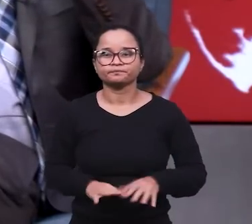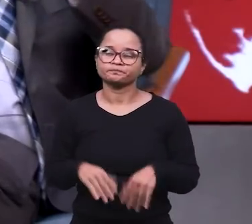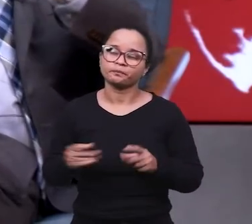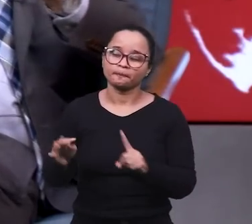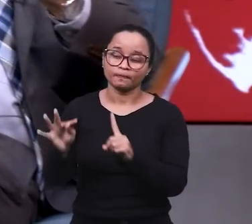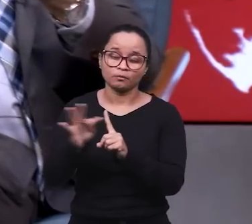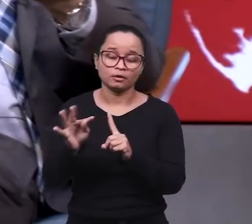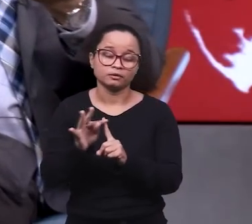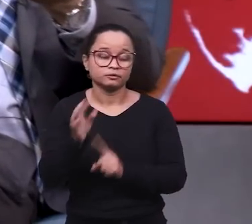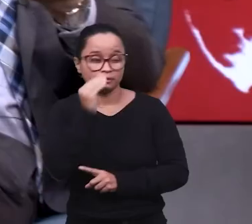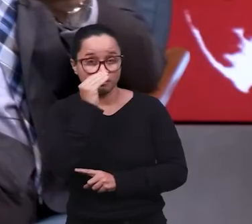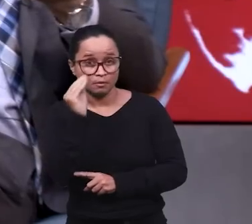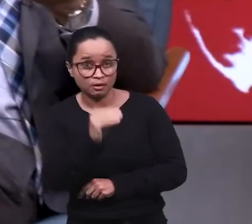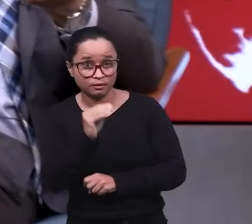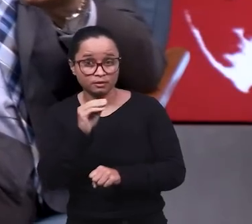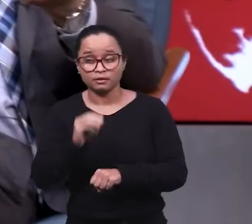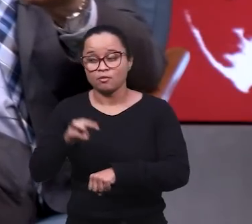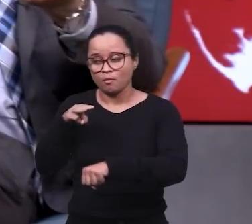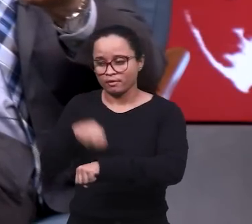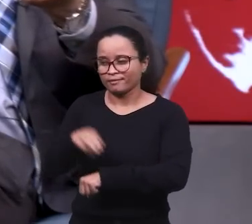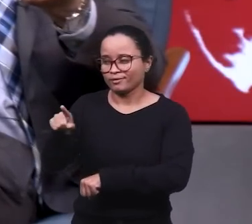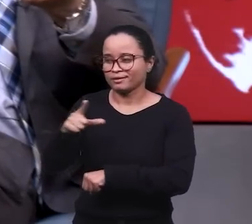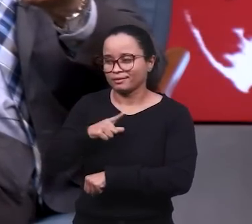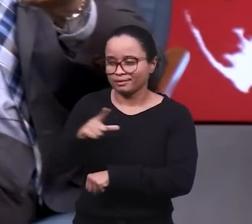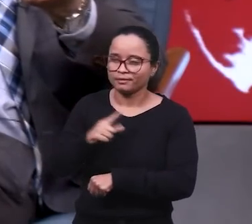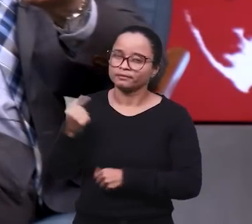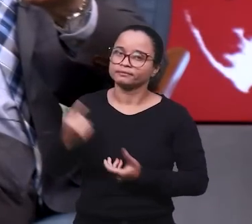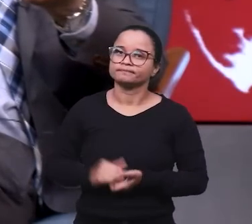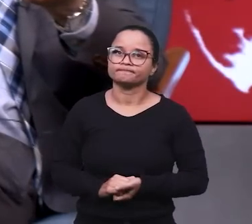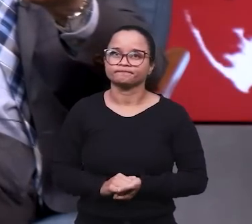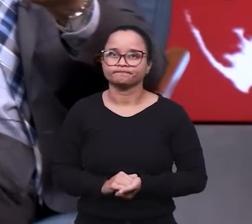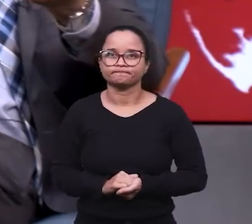despreze o ministério que você recebeu